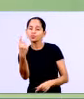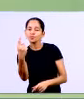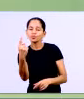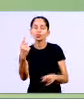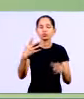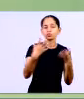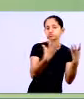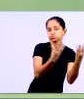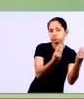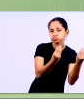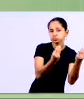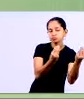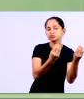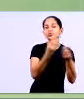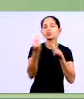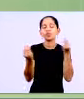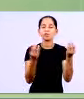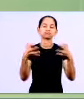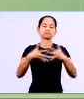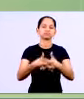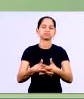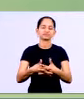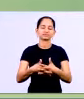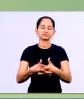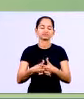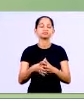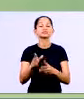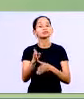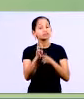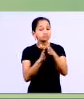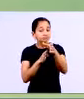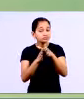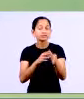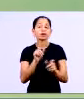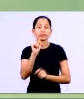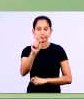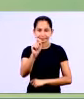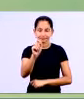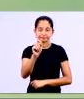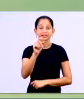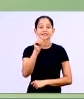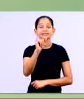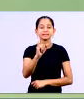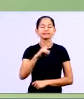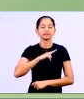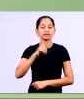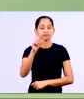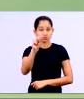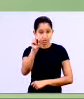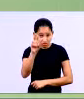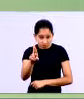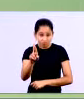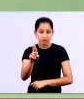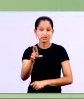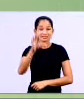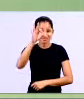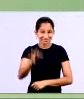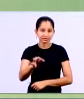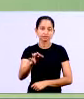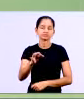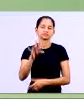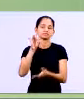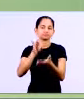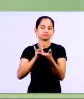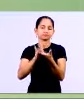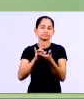Nesses verbos aqui, às vezes há muita confusão. A dica que a gente tem é a seguinte: singular, professora Tayane, quando é